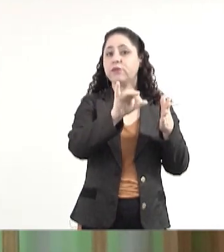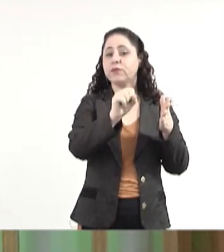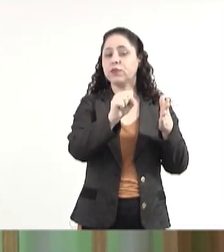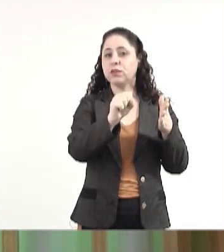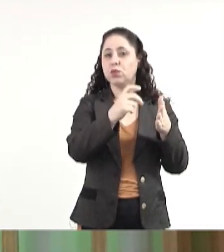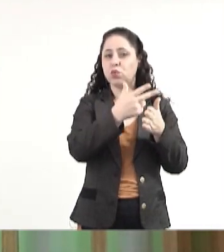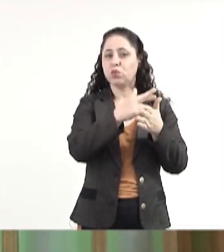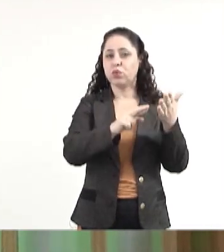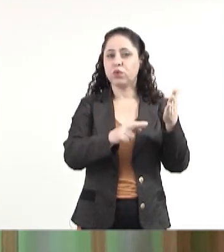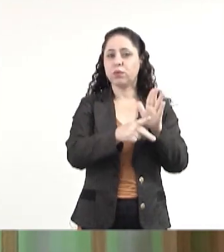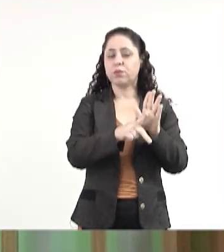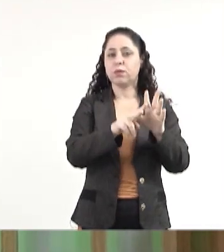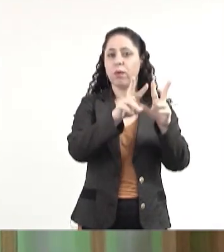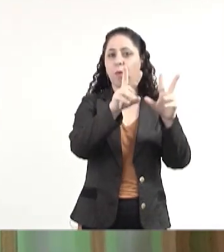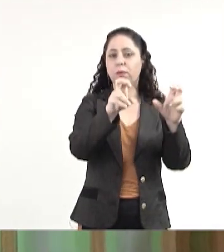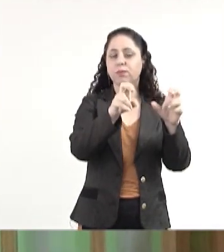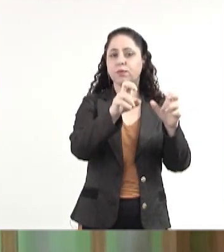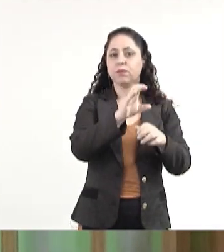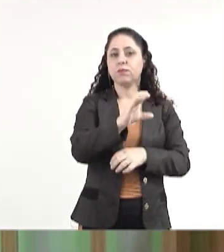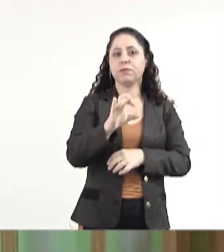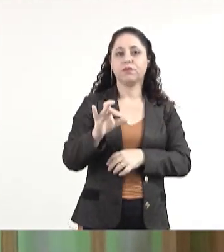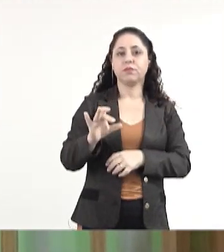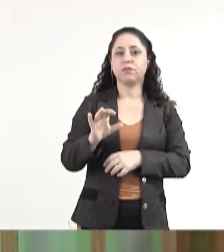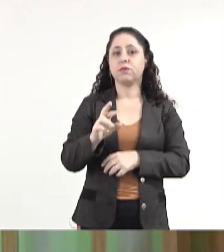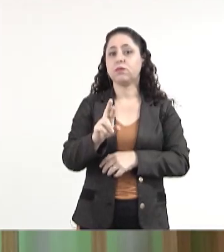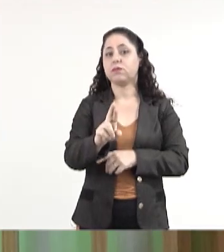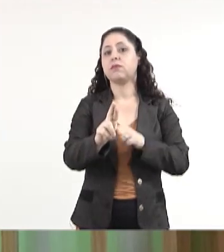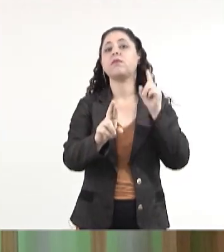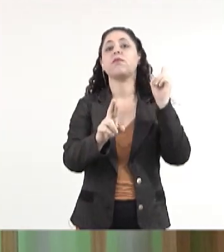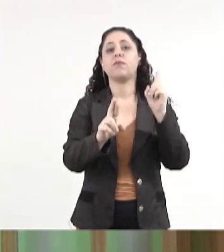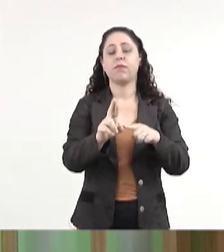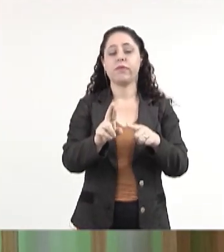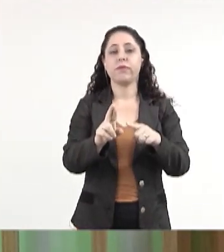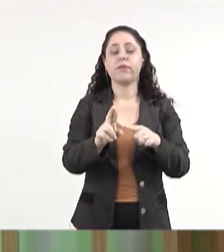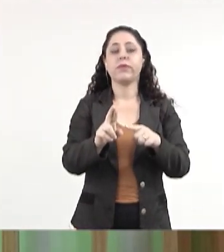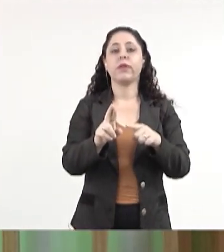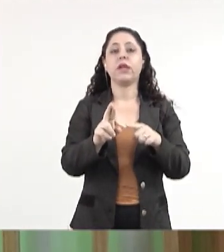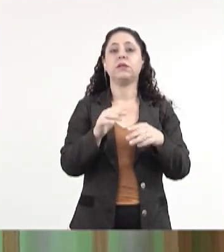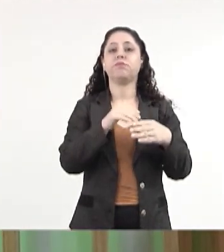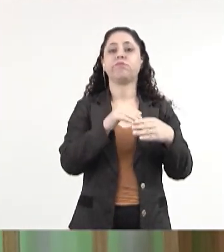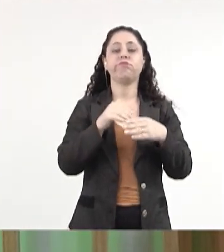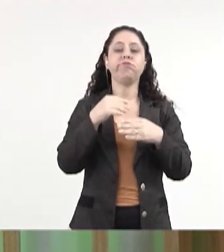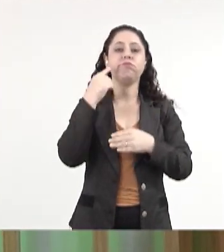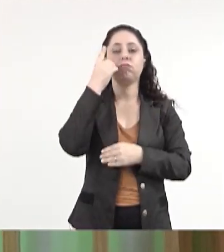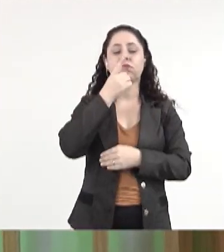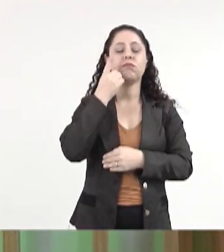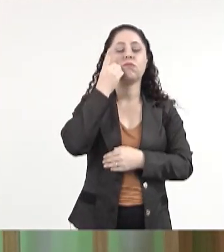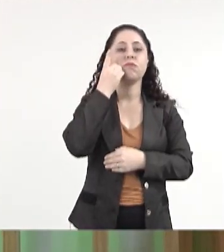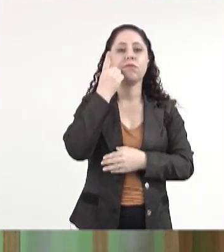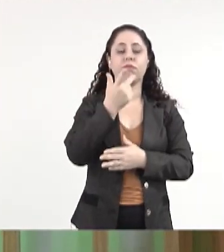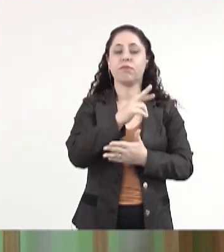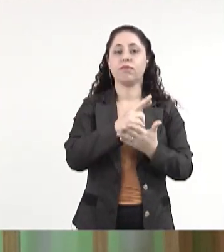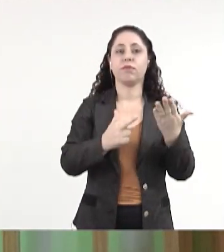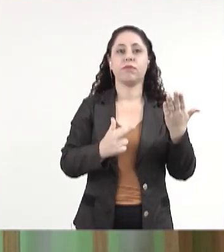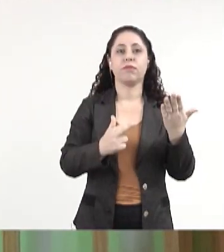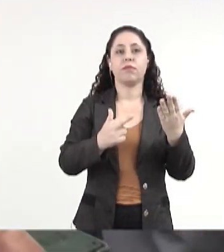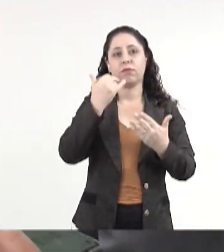O relatório dessa matéria na Comissão de Constituição, Justiça e Redação foi o deputado Júnior